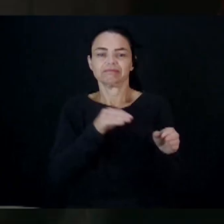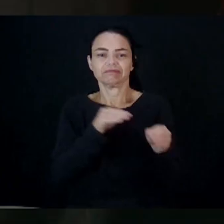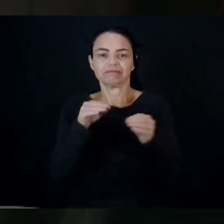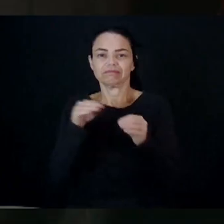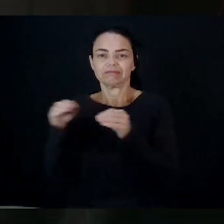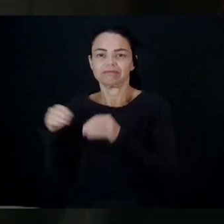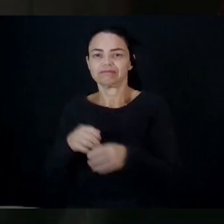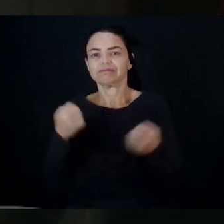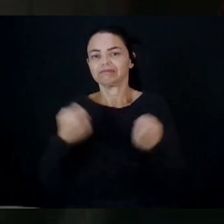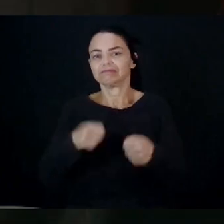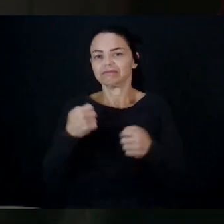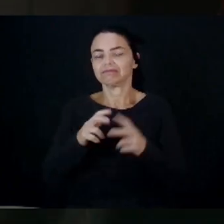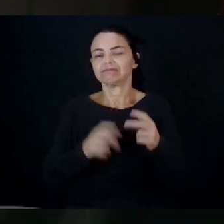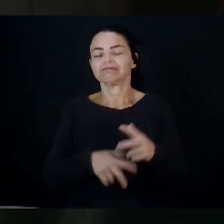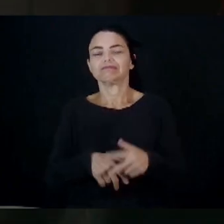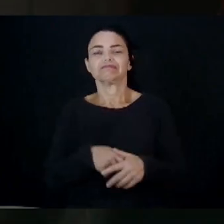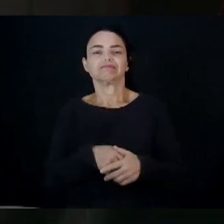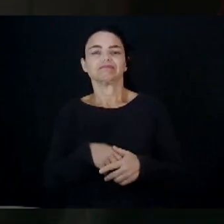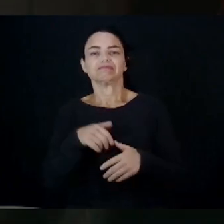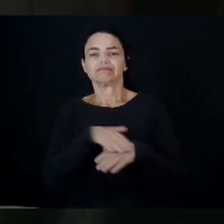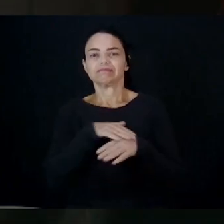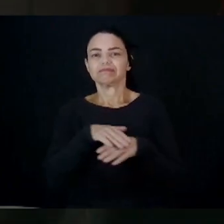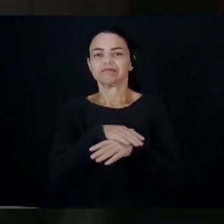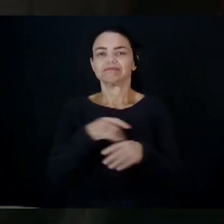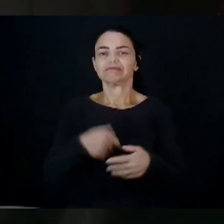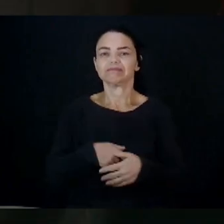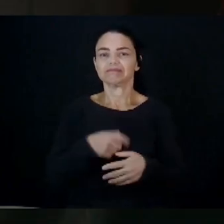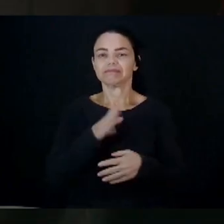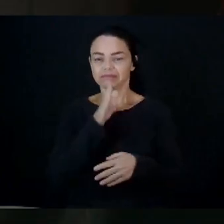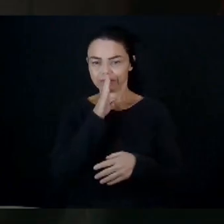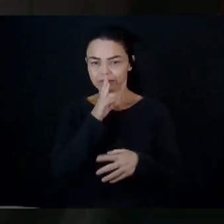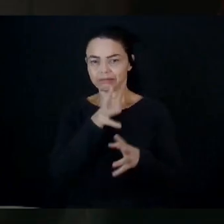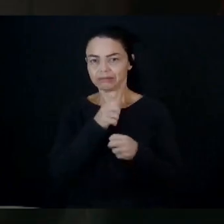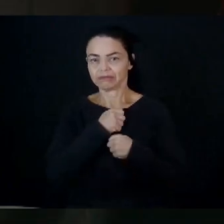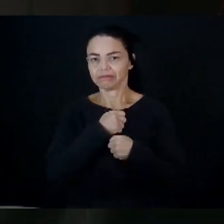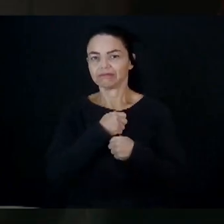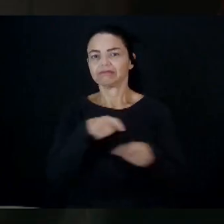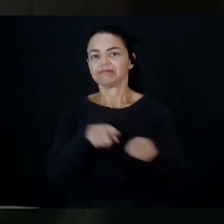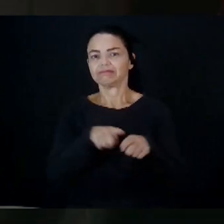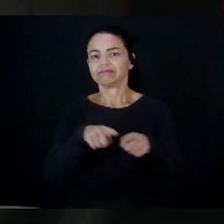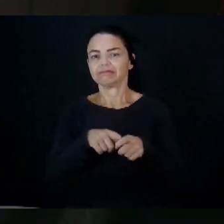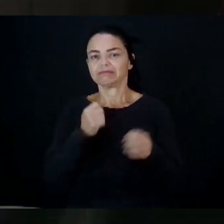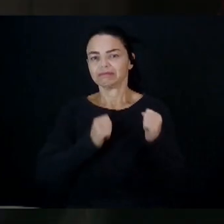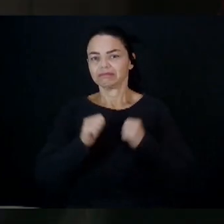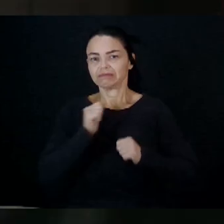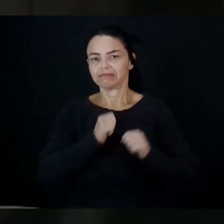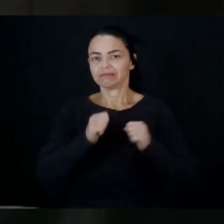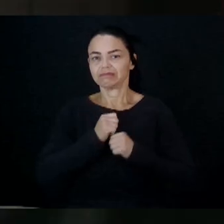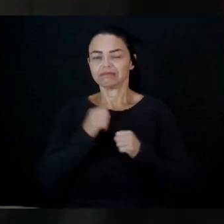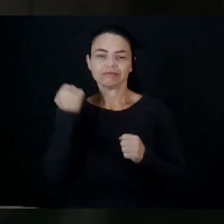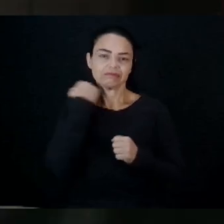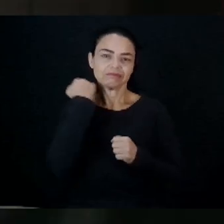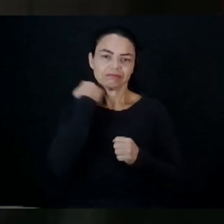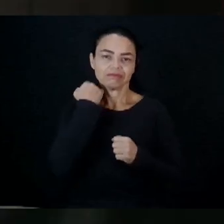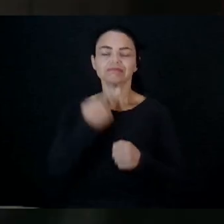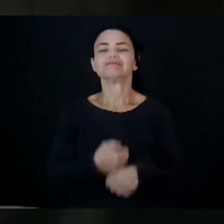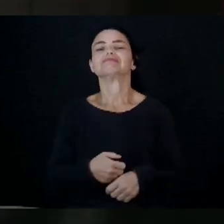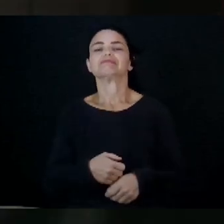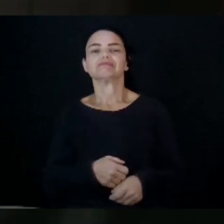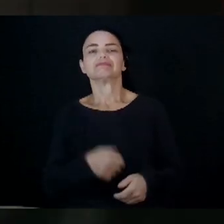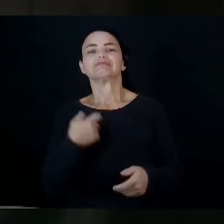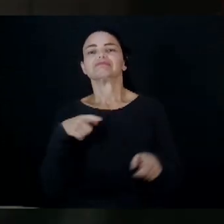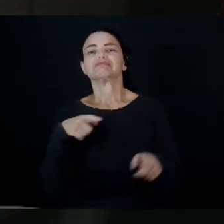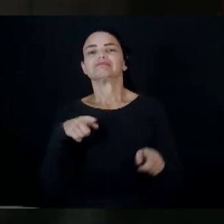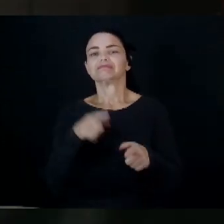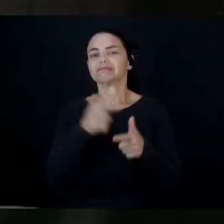Nós vamos amanhã discutir como o silêncio acumulado também ele pode gerar ansiedade, estresse, desgaste emocional e até problemas